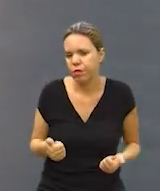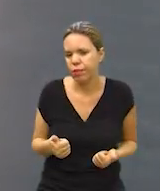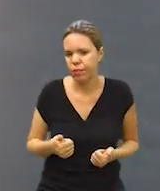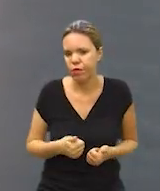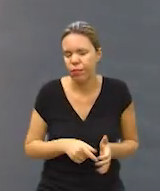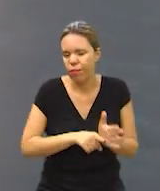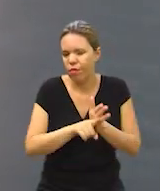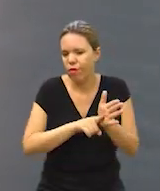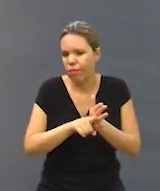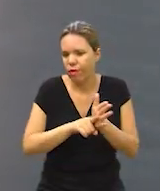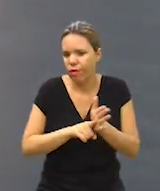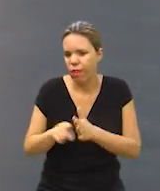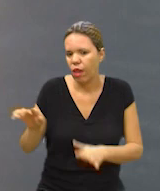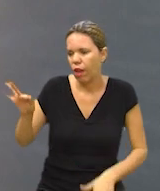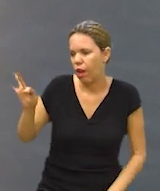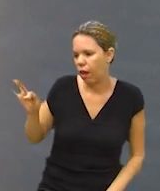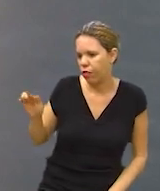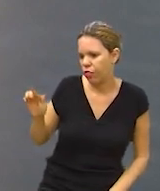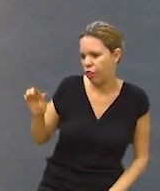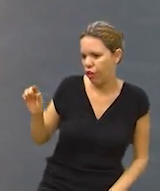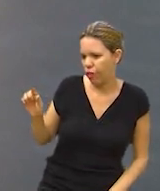uma pesquisa da FGV,